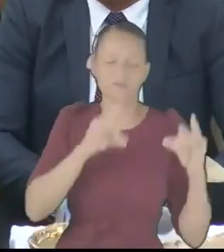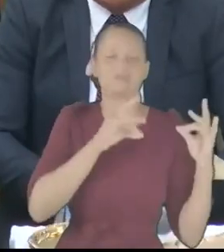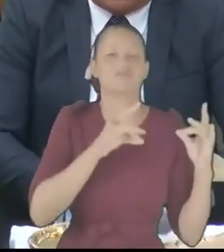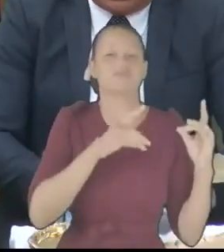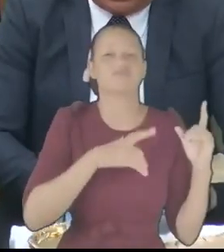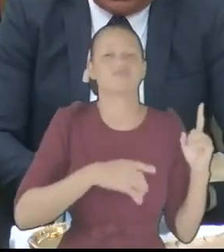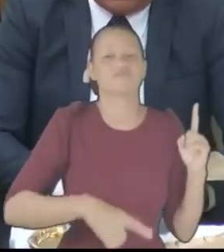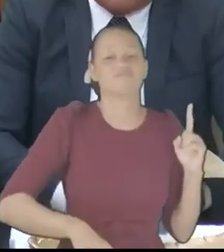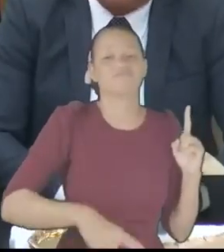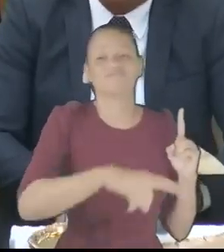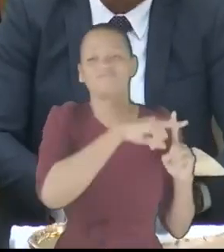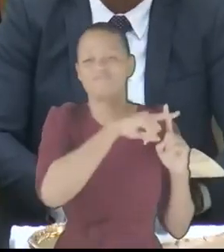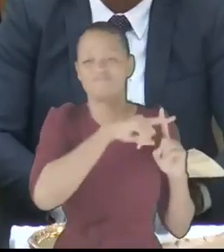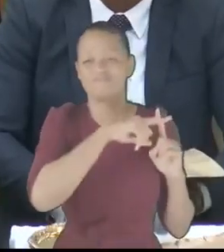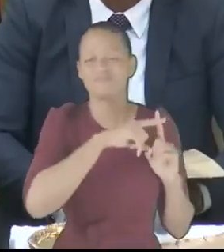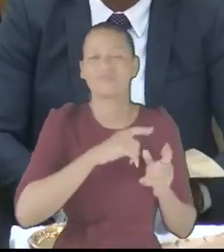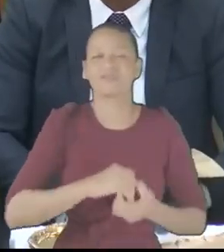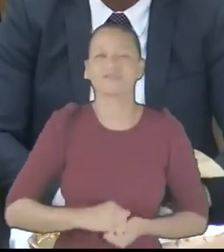cravada